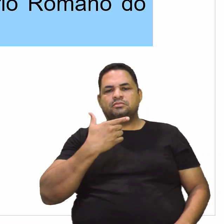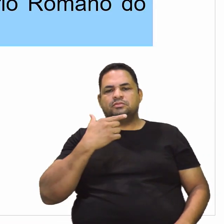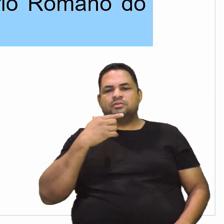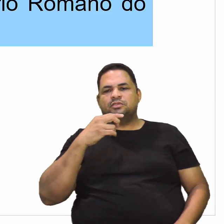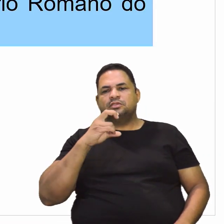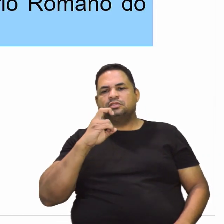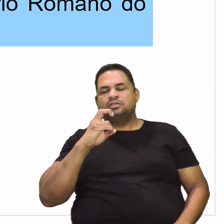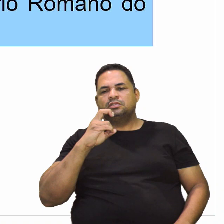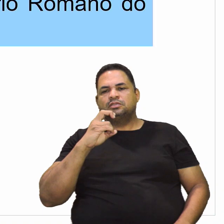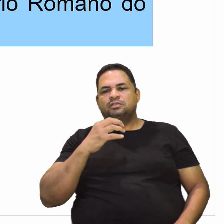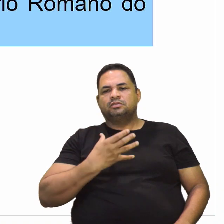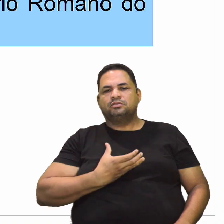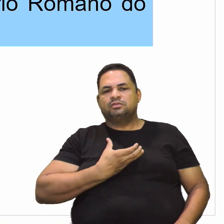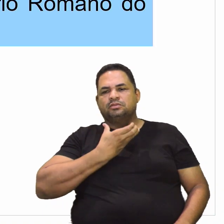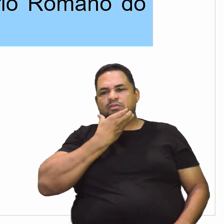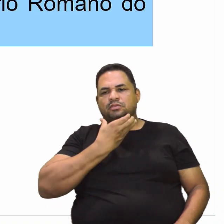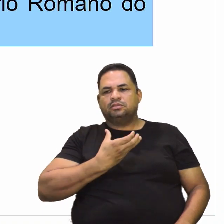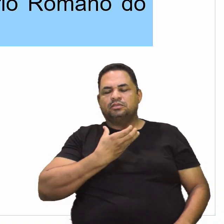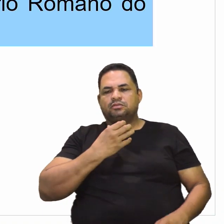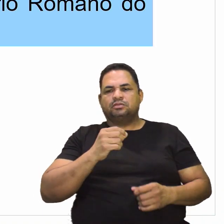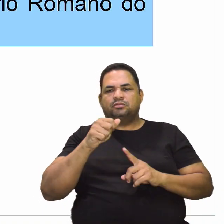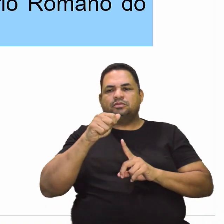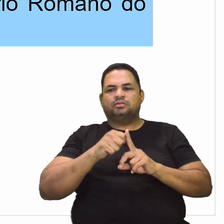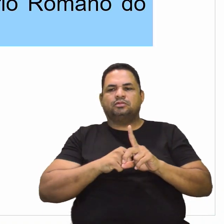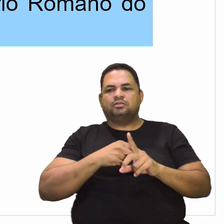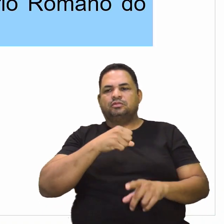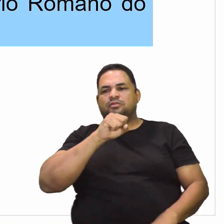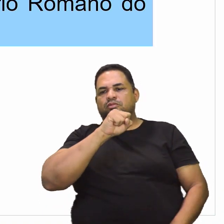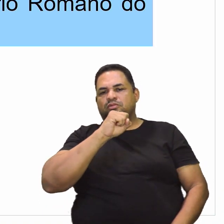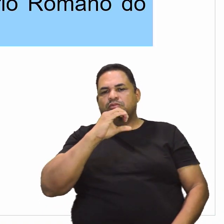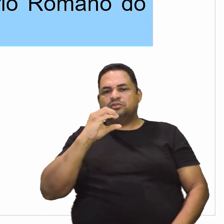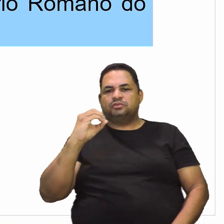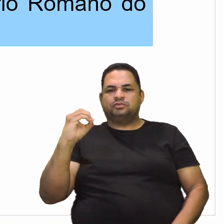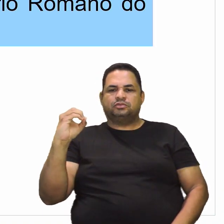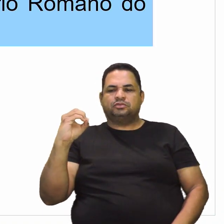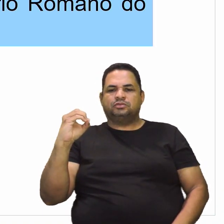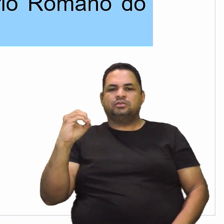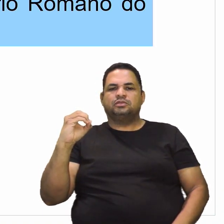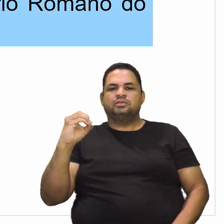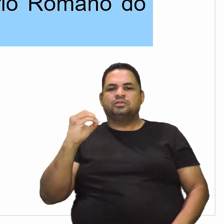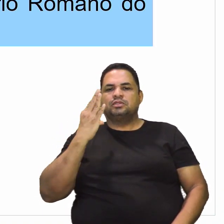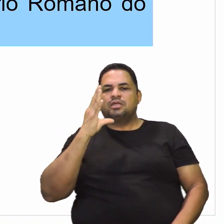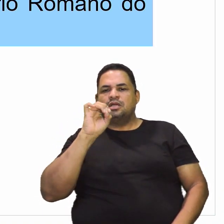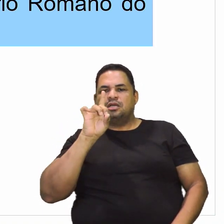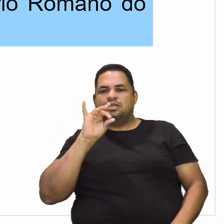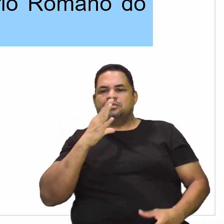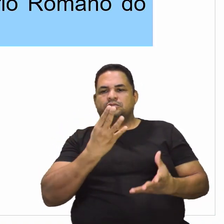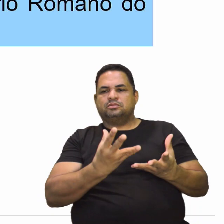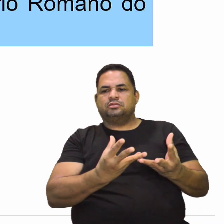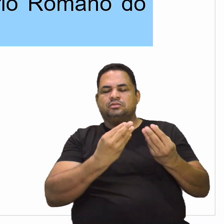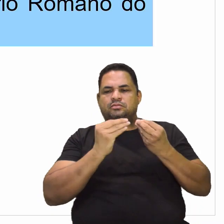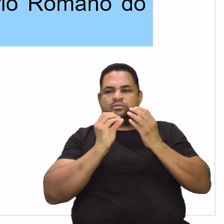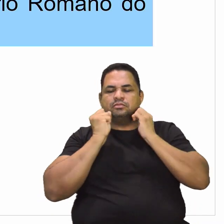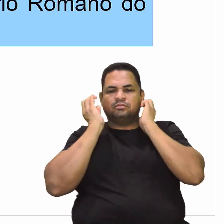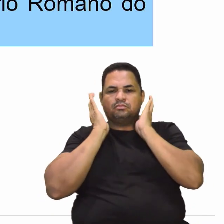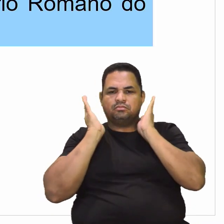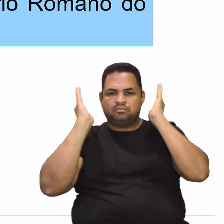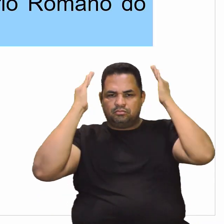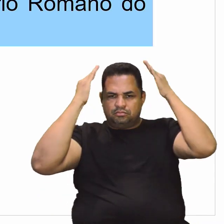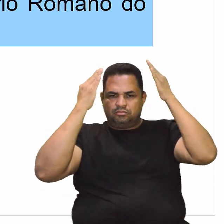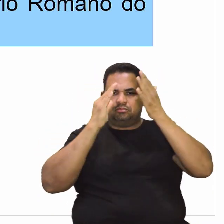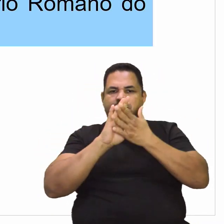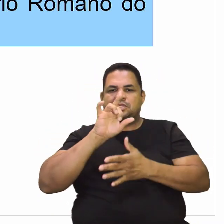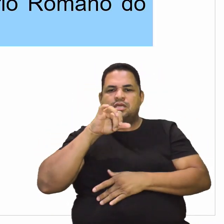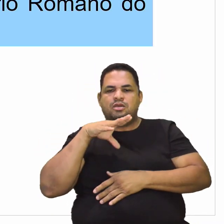25 de dezembro de 800, Carlos recebeu do Papa